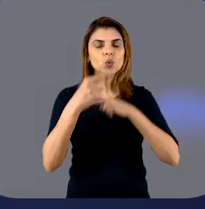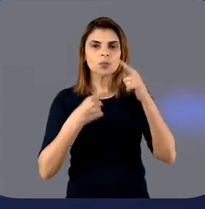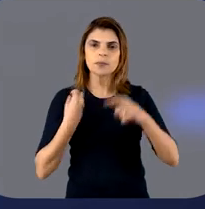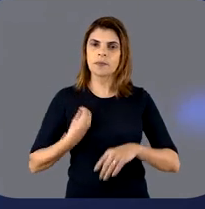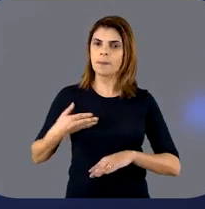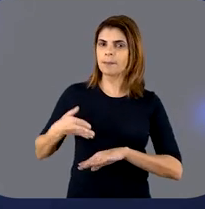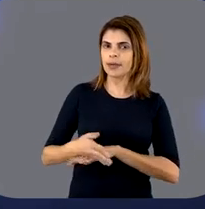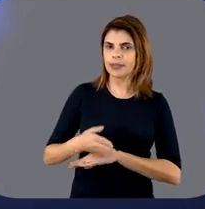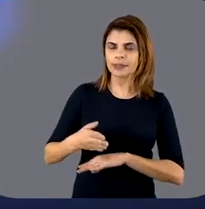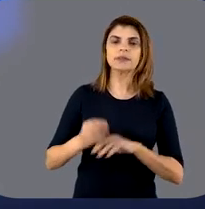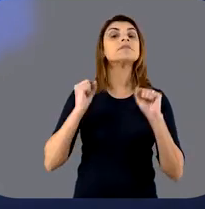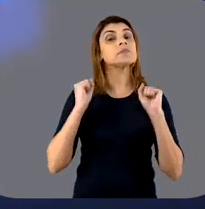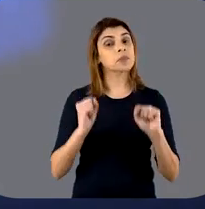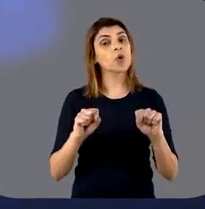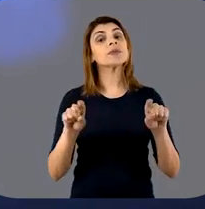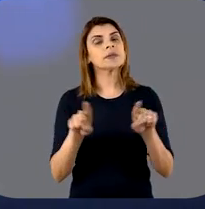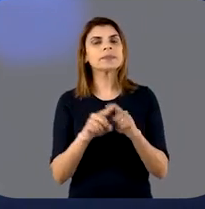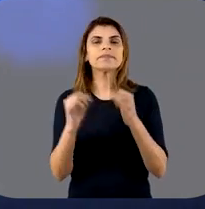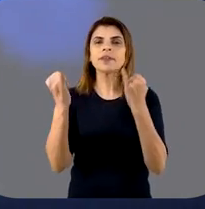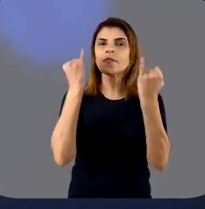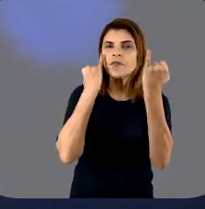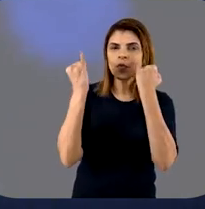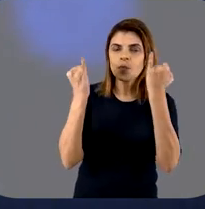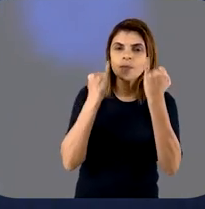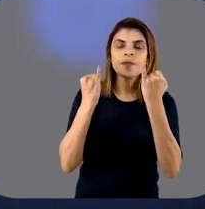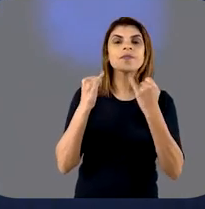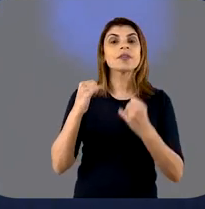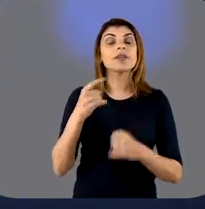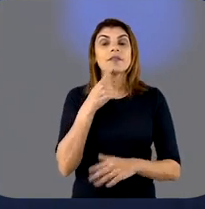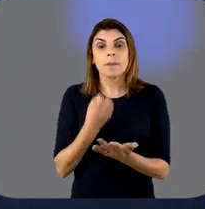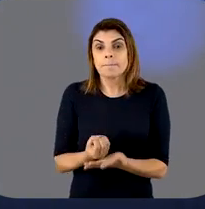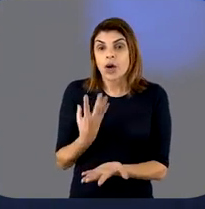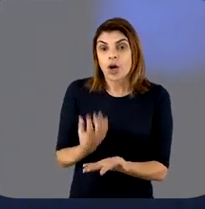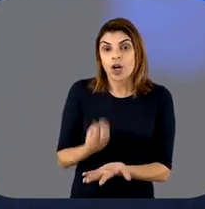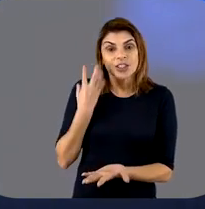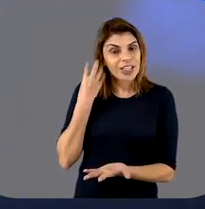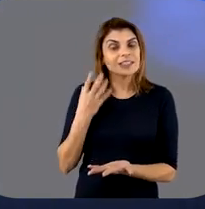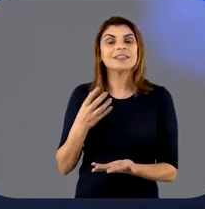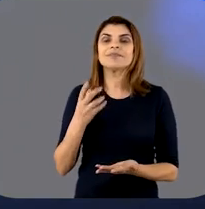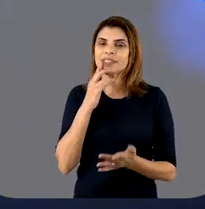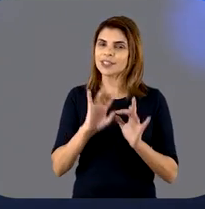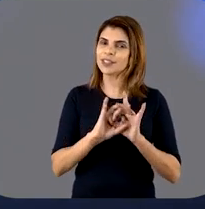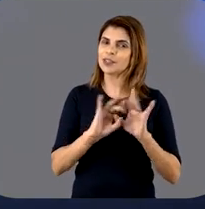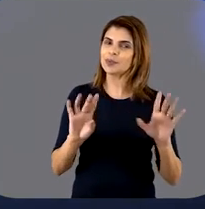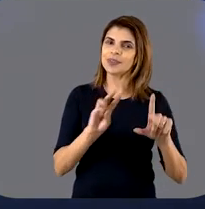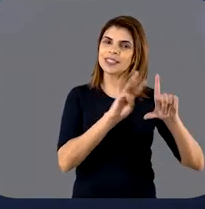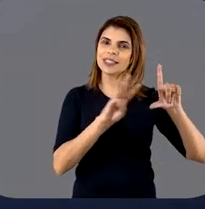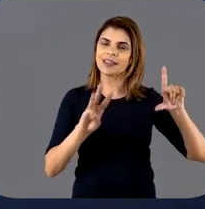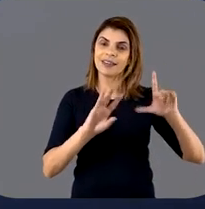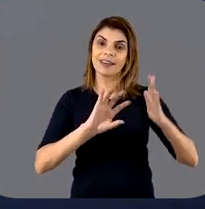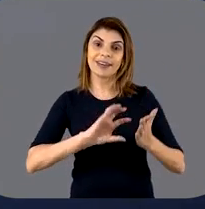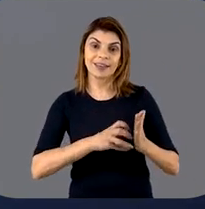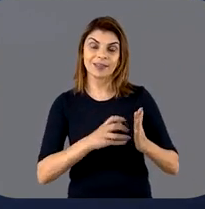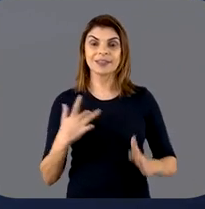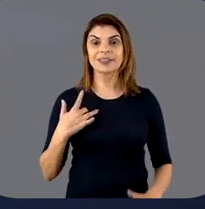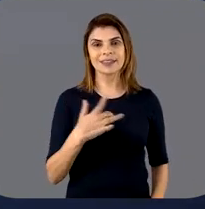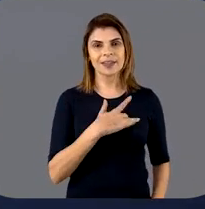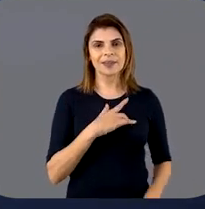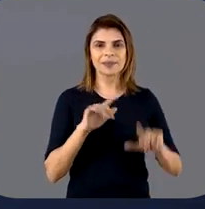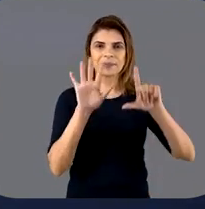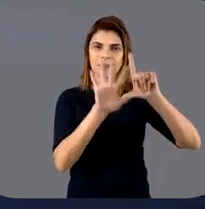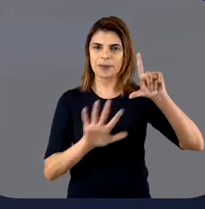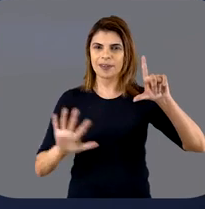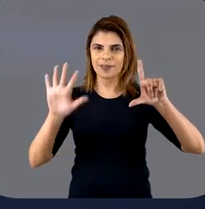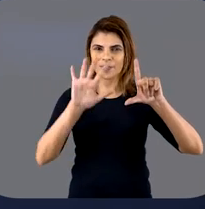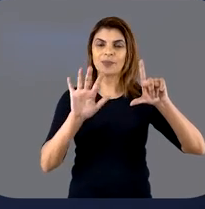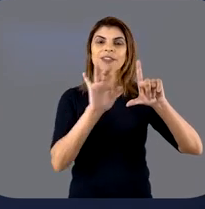participe. Você também pode ficar bem informado ouvindo o podcast Corona Fatos, disponível no site do Canal Saúde e nas plataformas